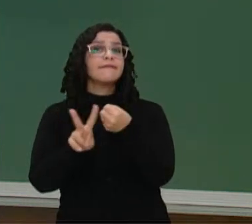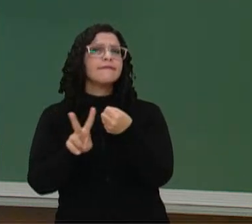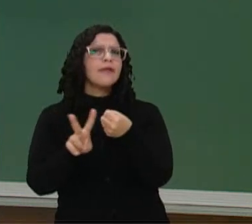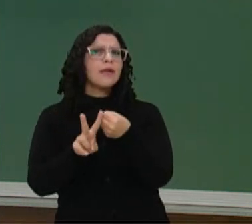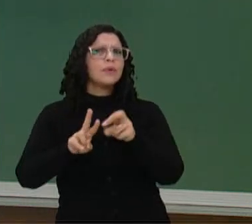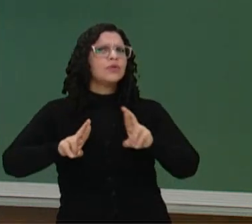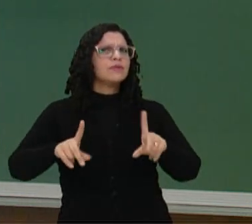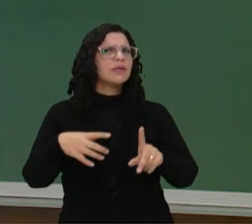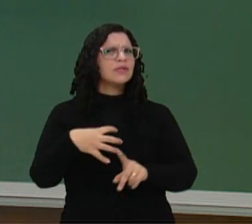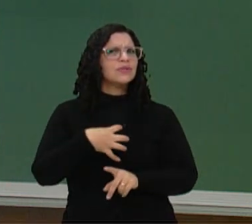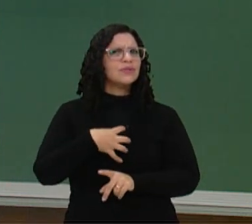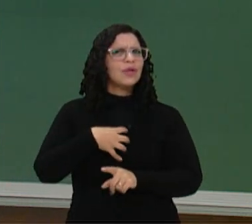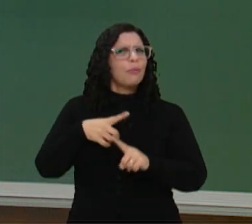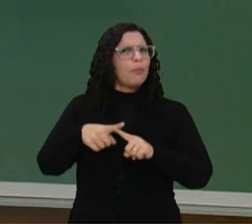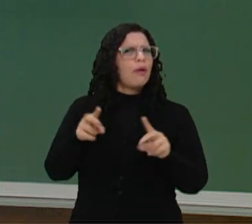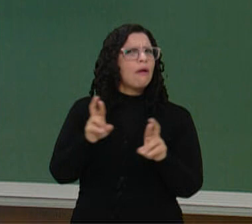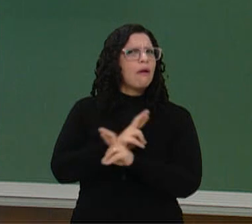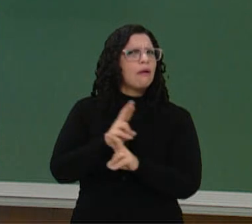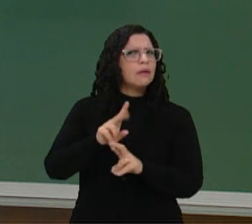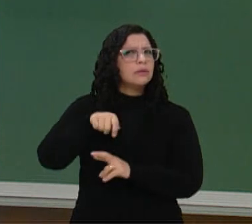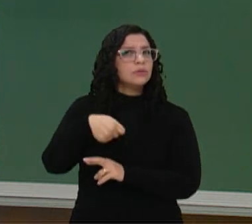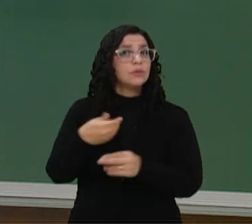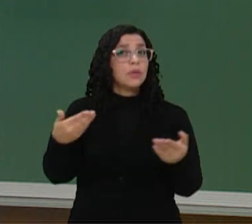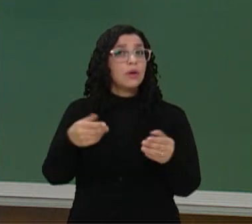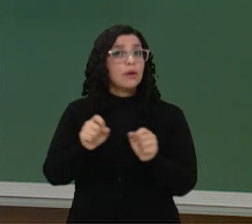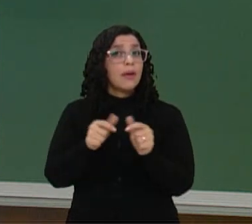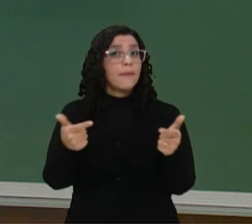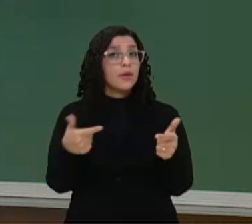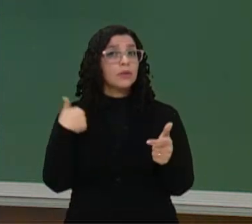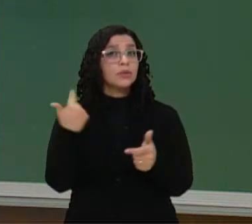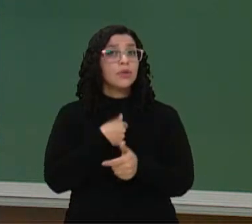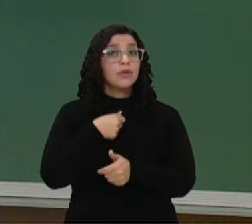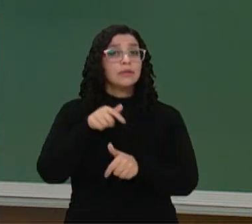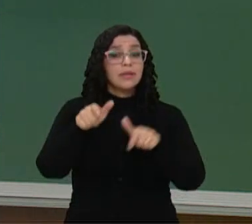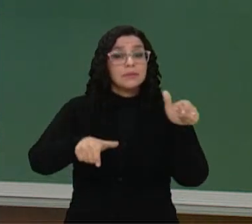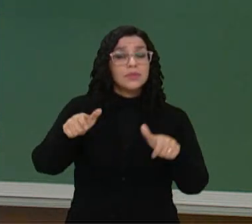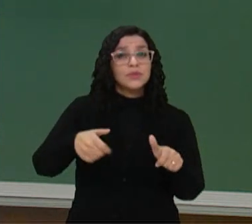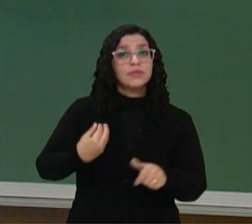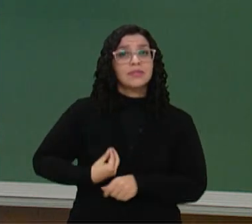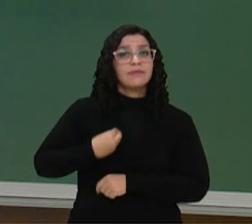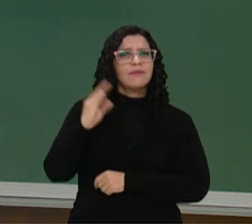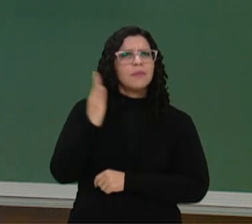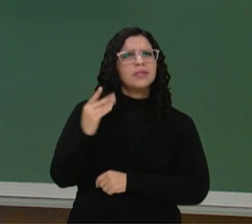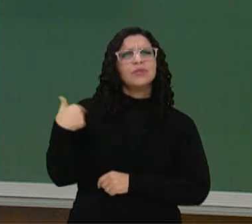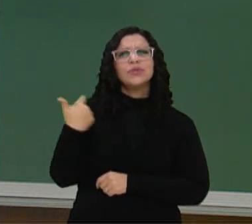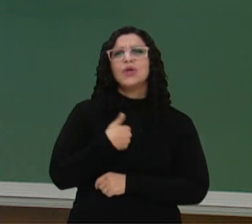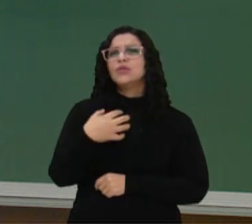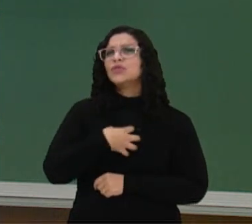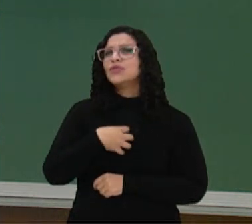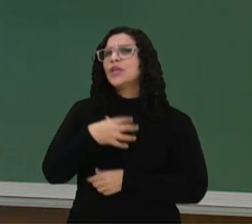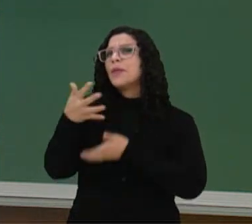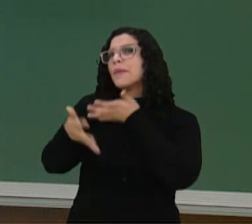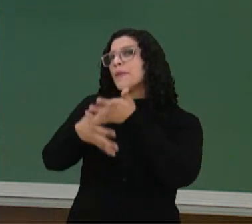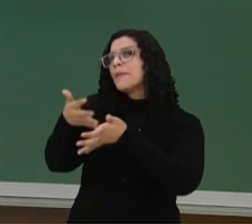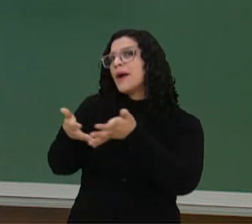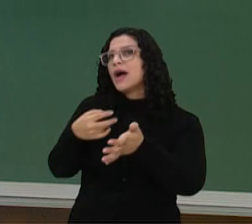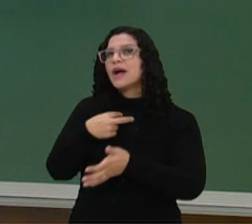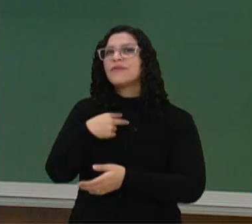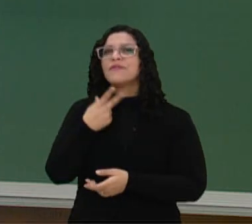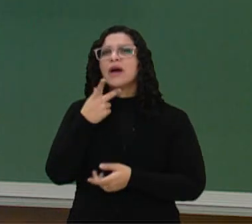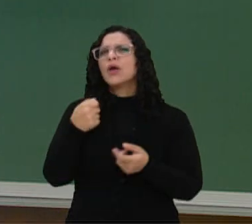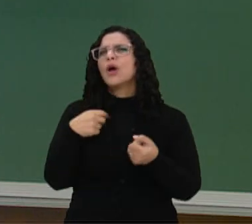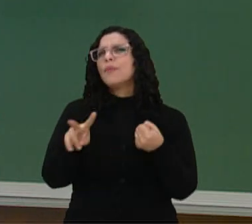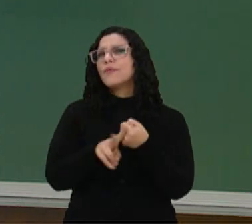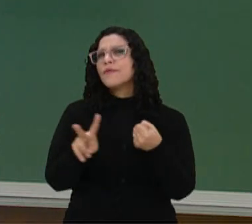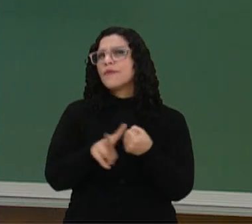verbal e relacione isso também com a maioria da população do Brasil, como nós falamos, como nós conjugamos os